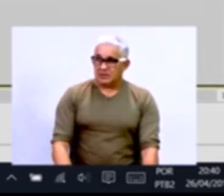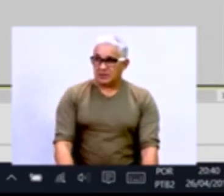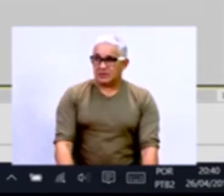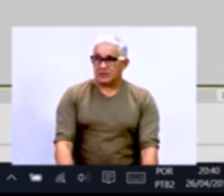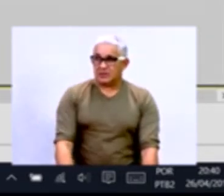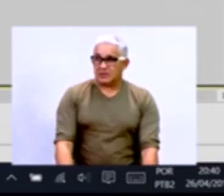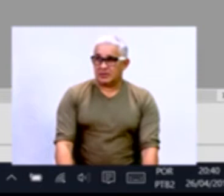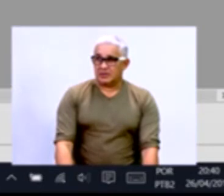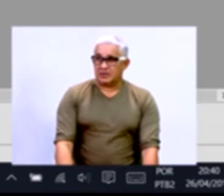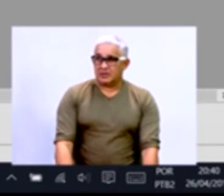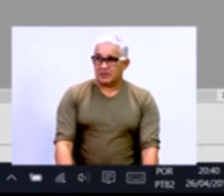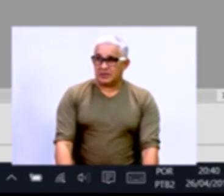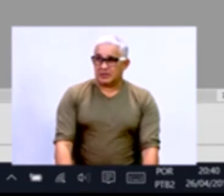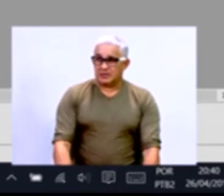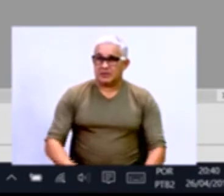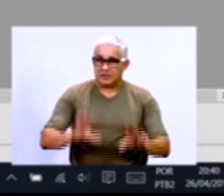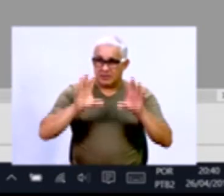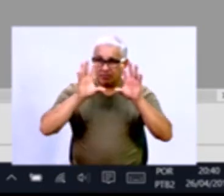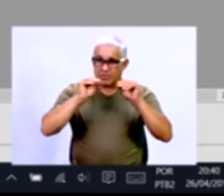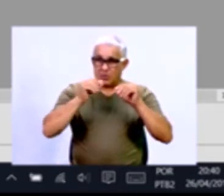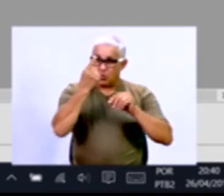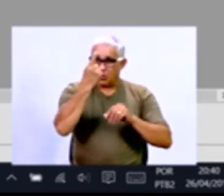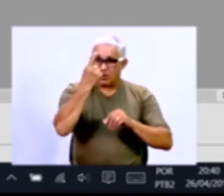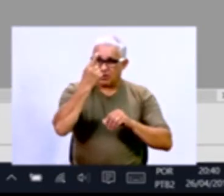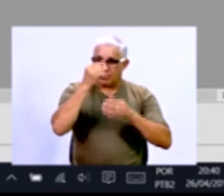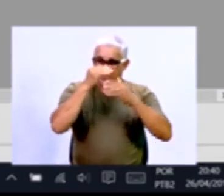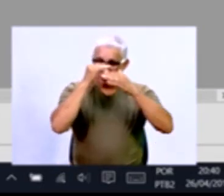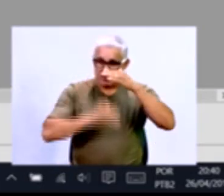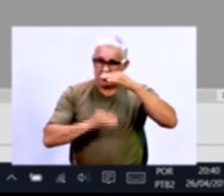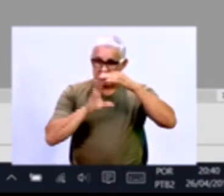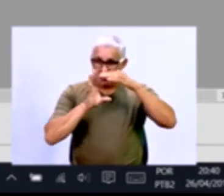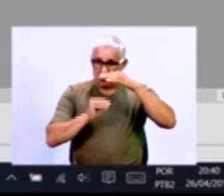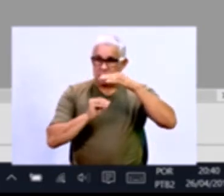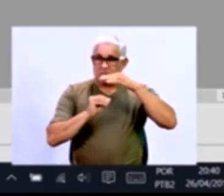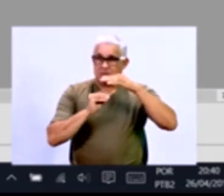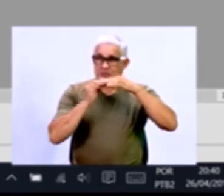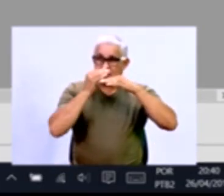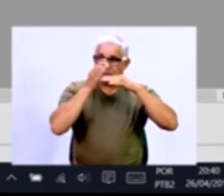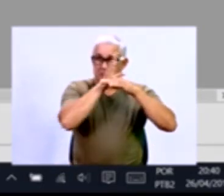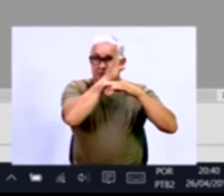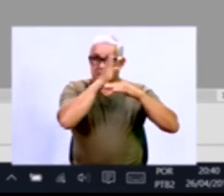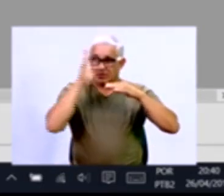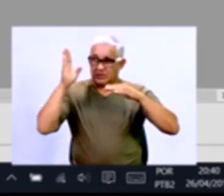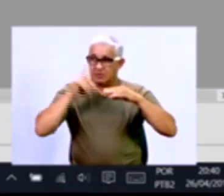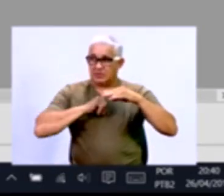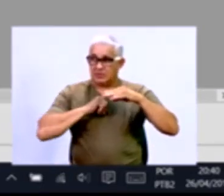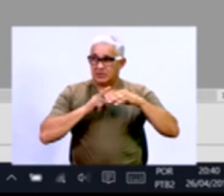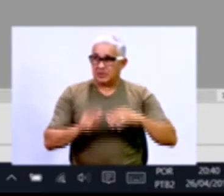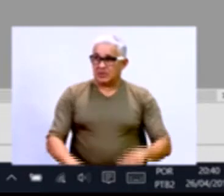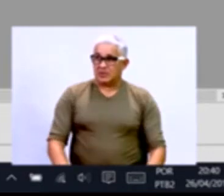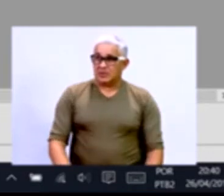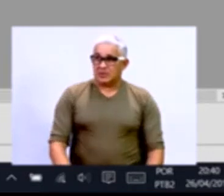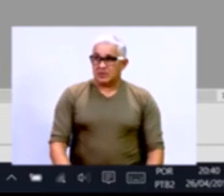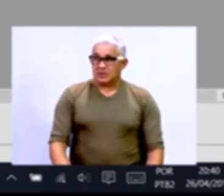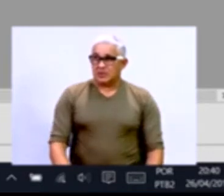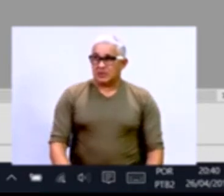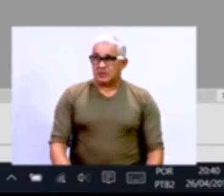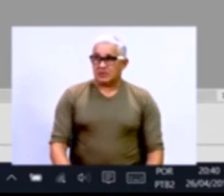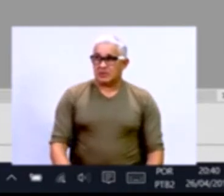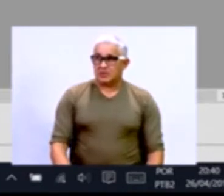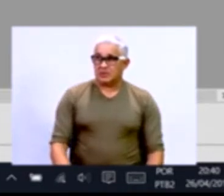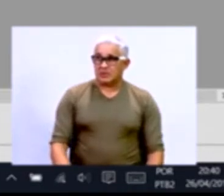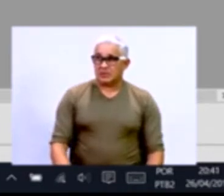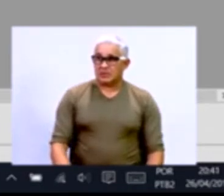E posso fechar essa faixa aqui, trabalhar com uma só, tá? Aqui na faixa nós temos aqui o botão